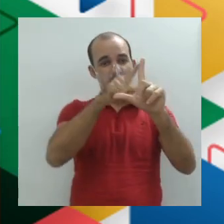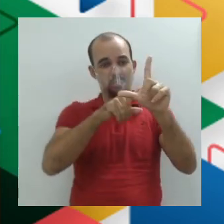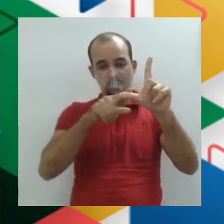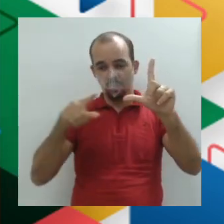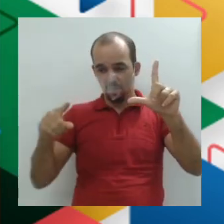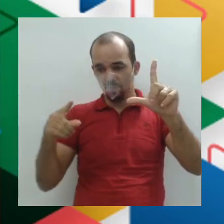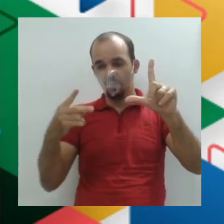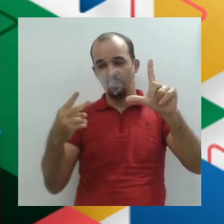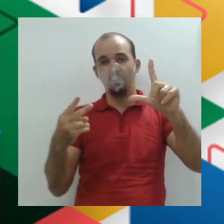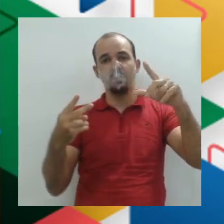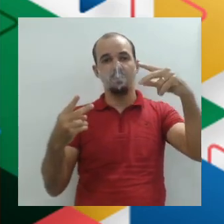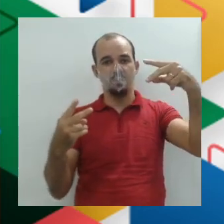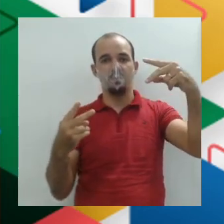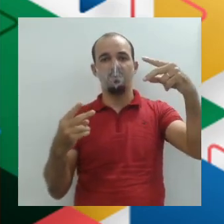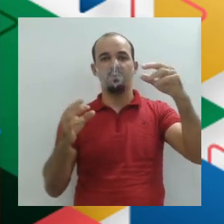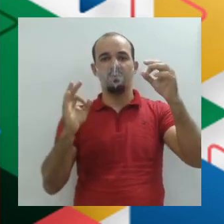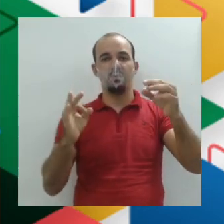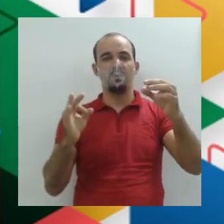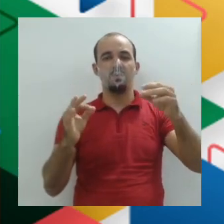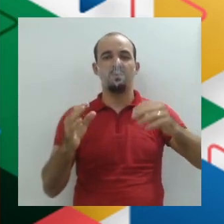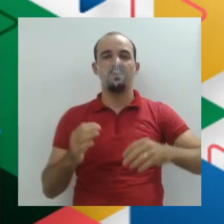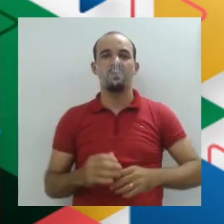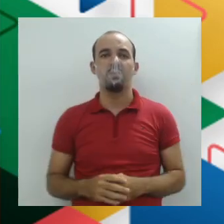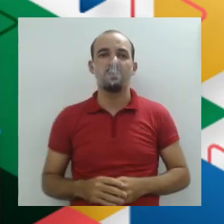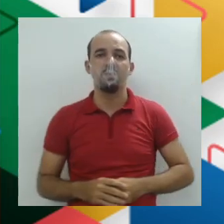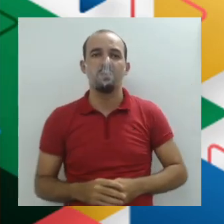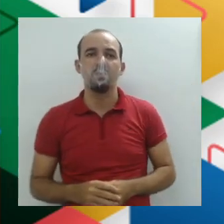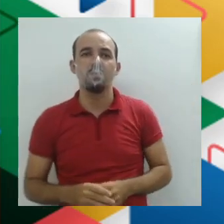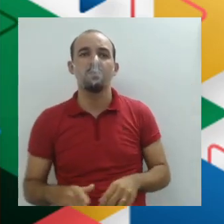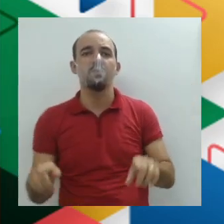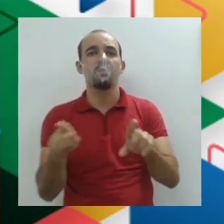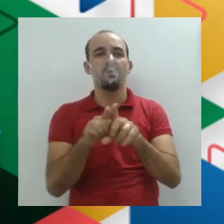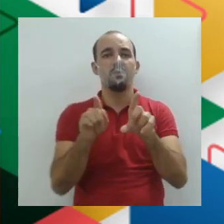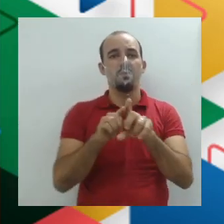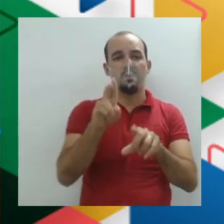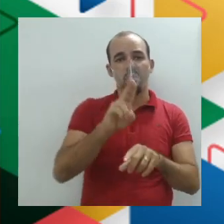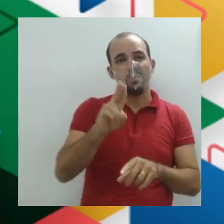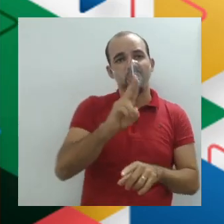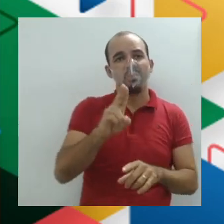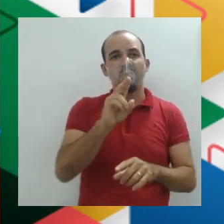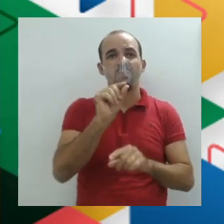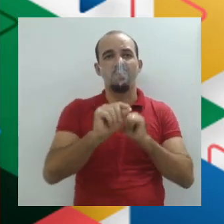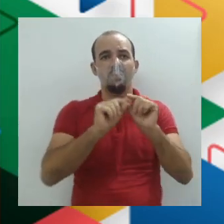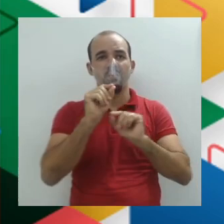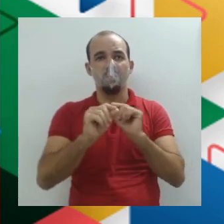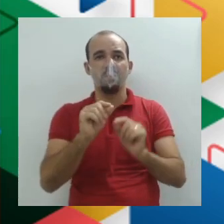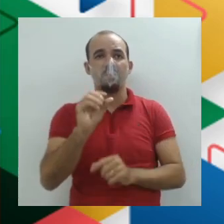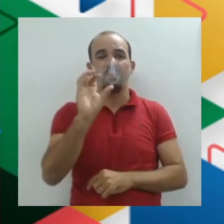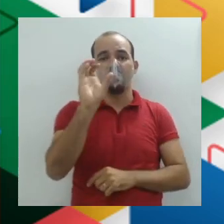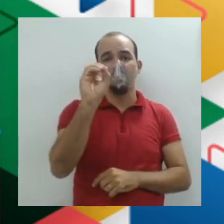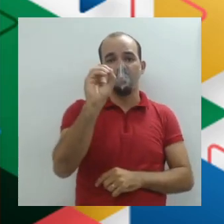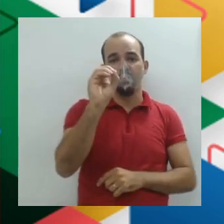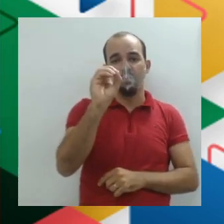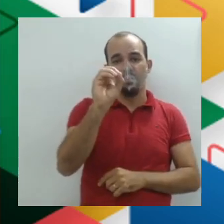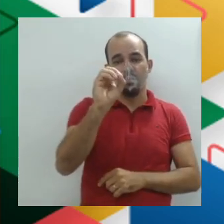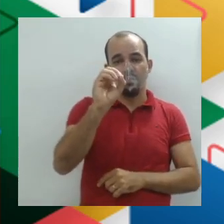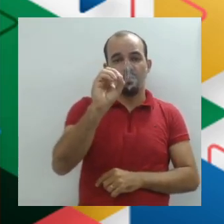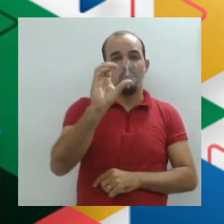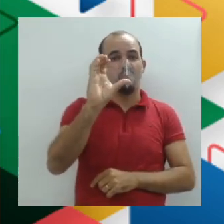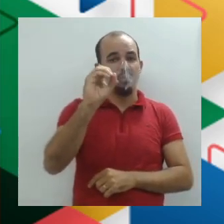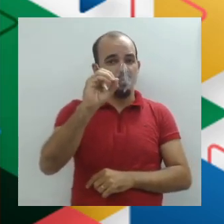e a hipotenusa. Olha só, cosseno também é aqui a nossa segunda razão trigonométrica